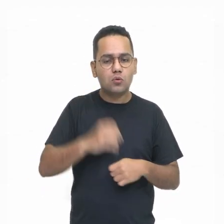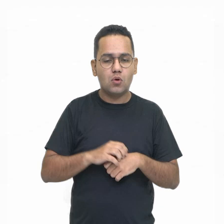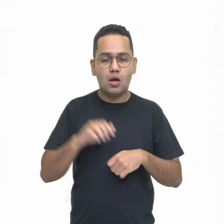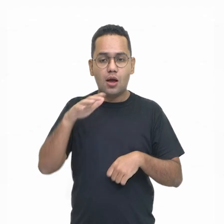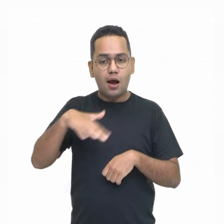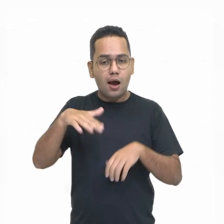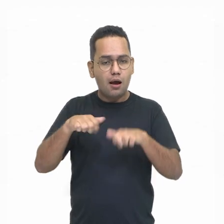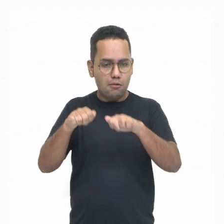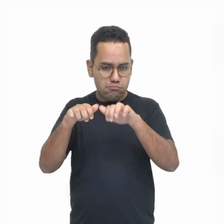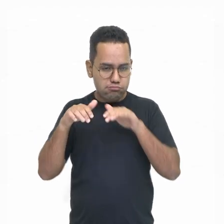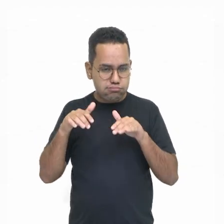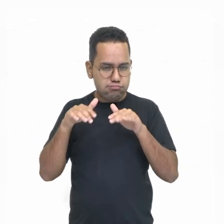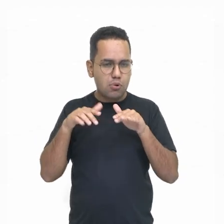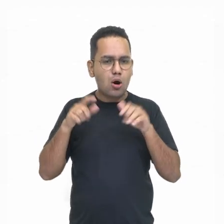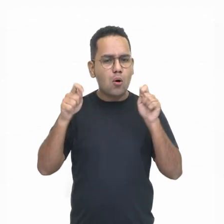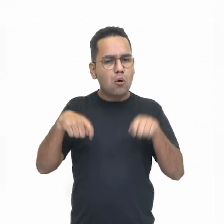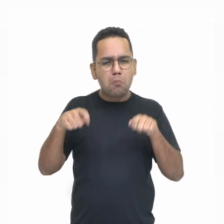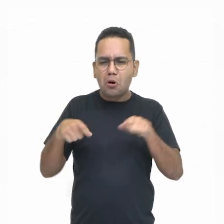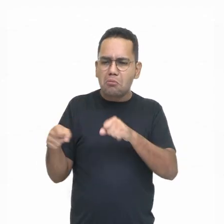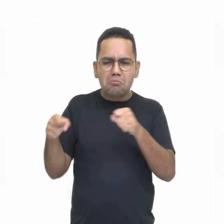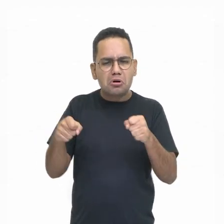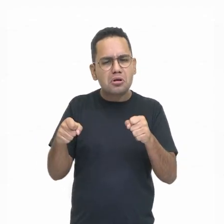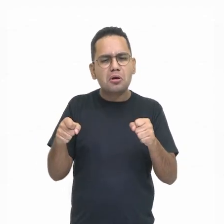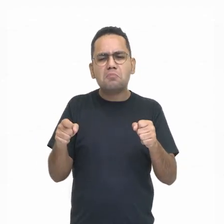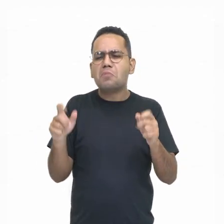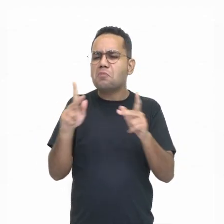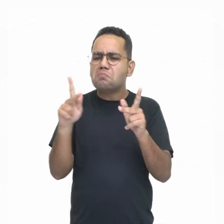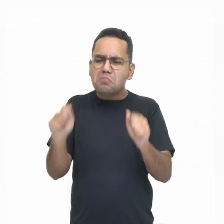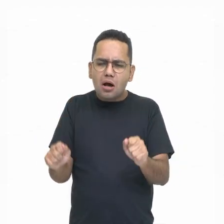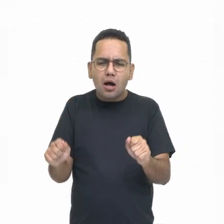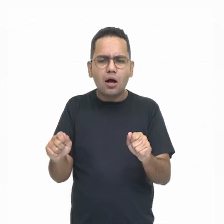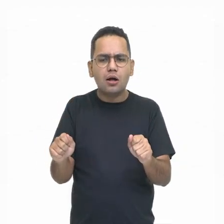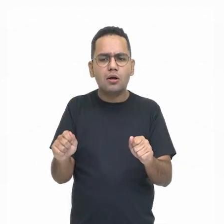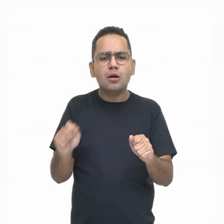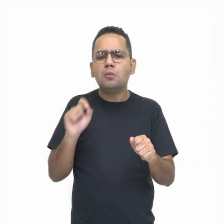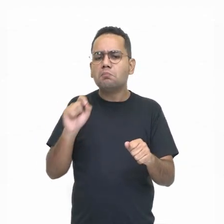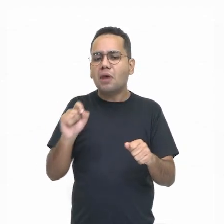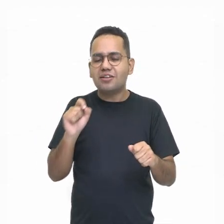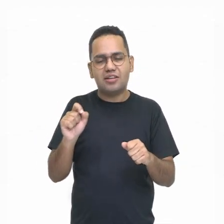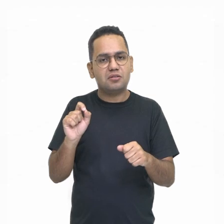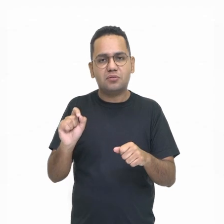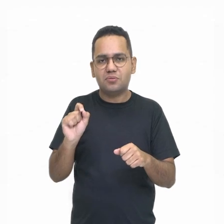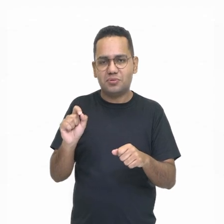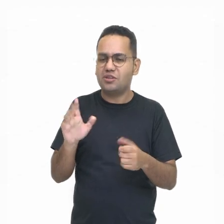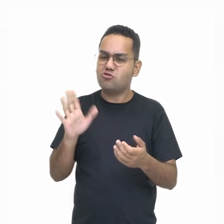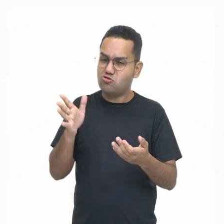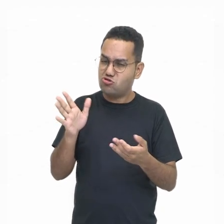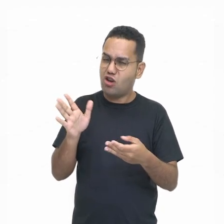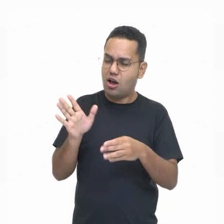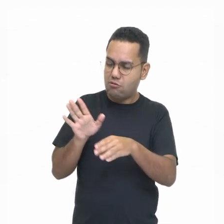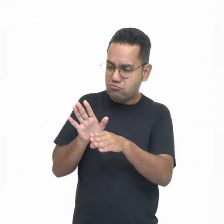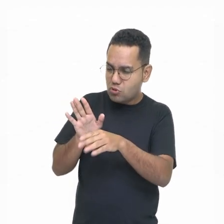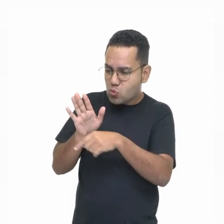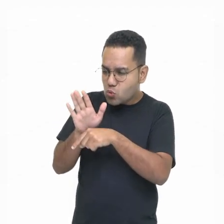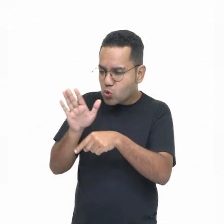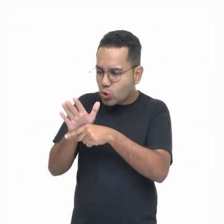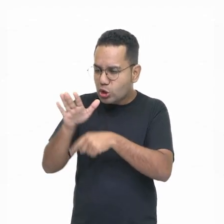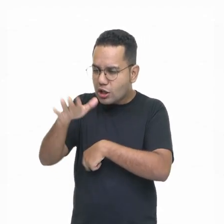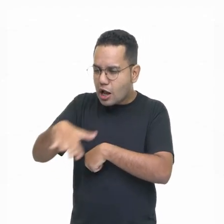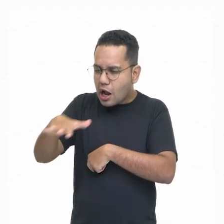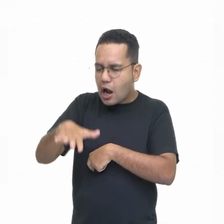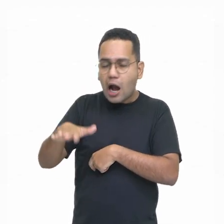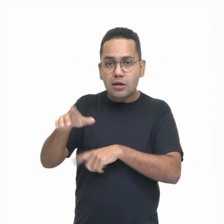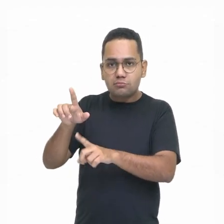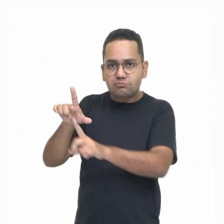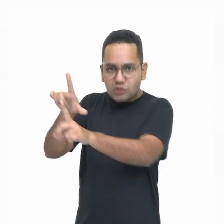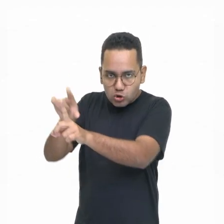poder tranquila, preparando o terreno para a eleição de Fernando Henrique Cardoso em 1994, ou seja, Fernando Henrique